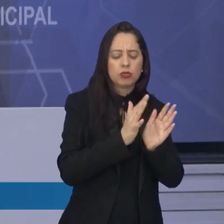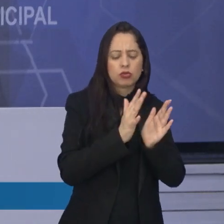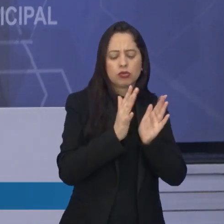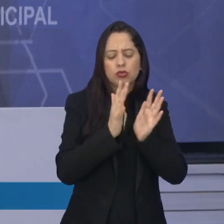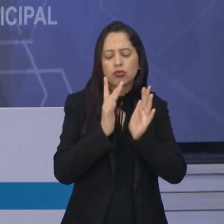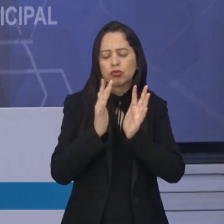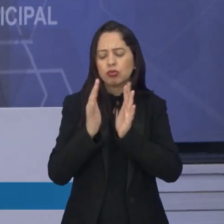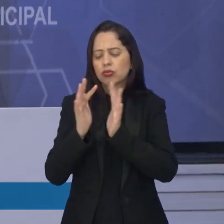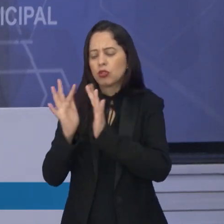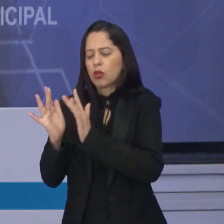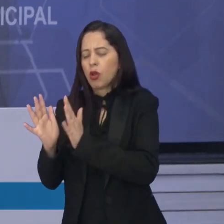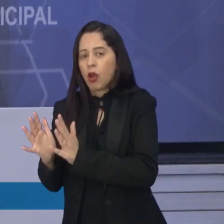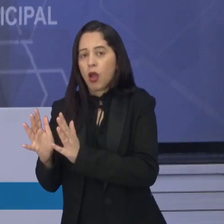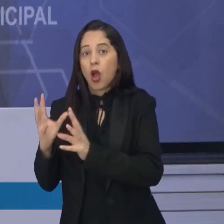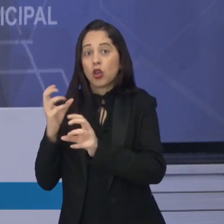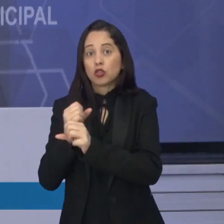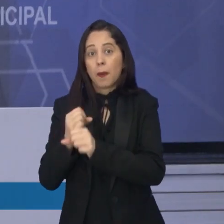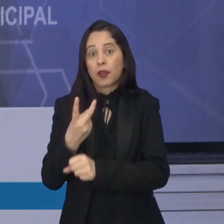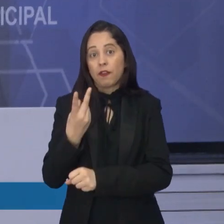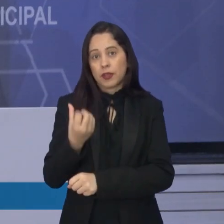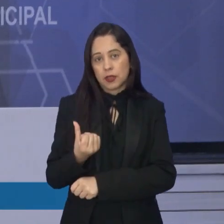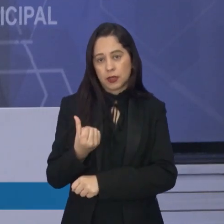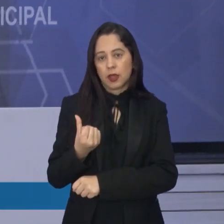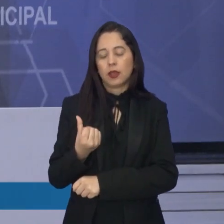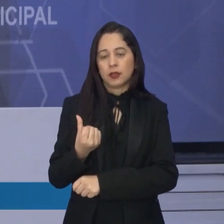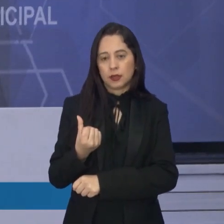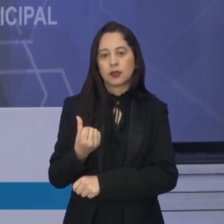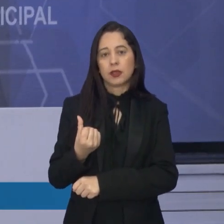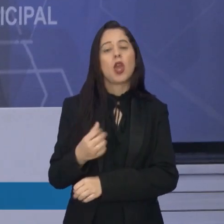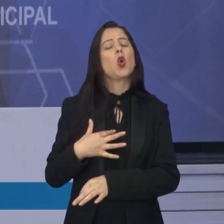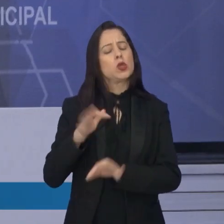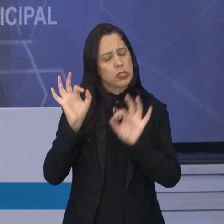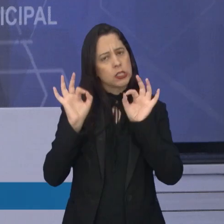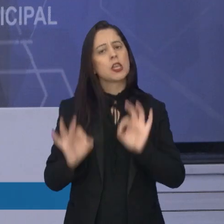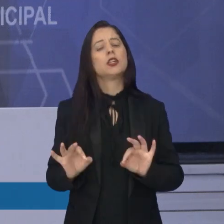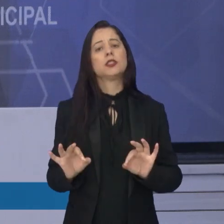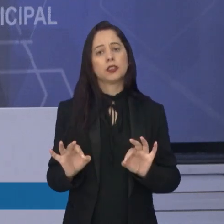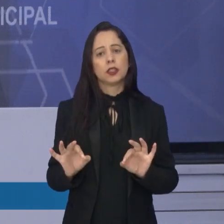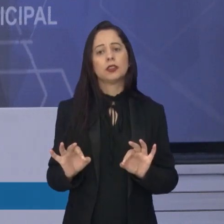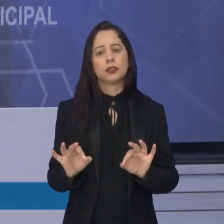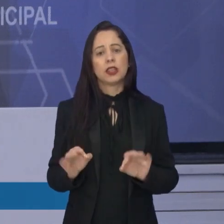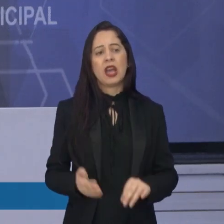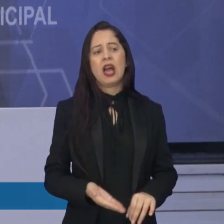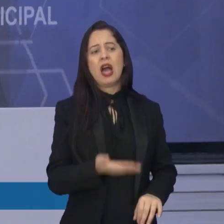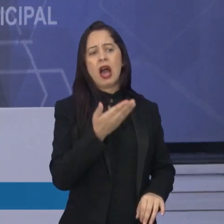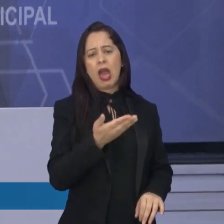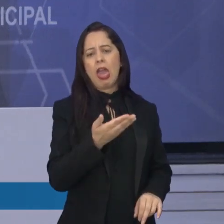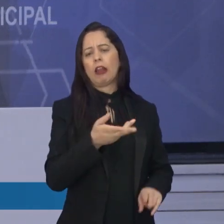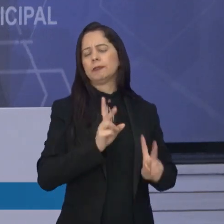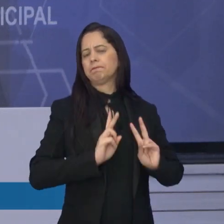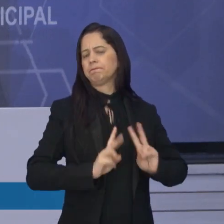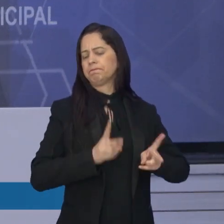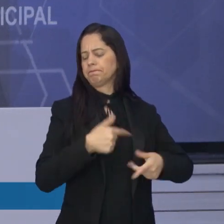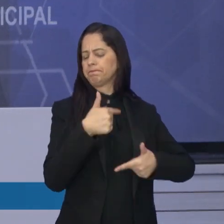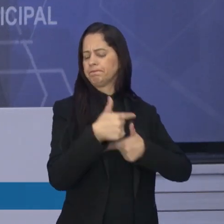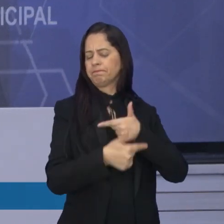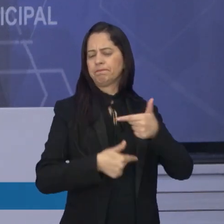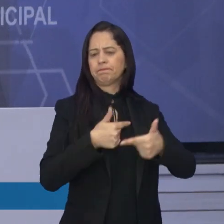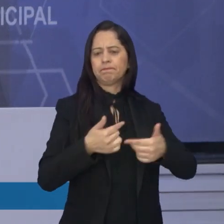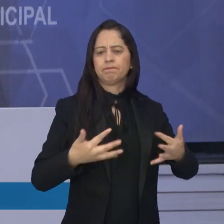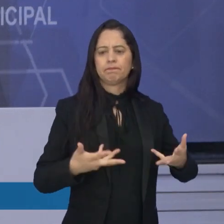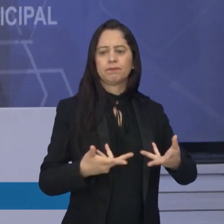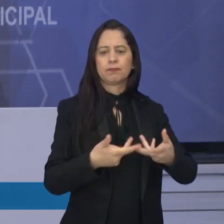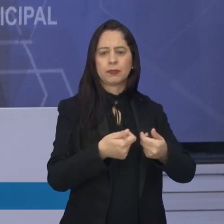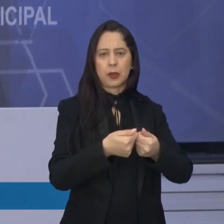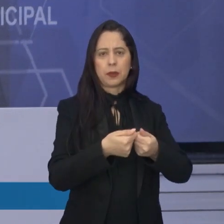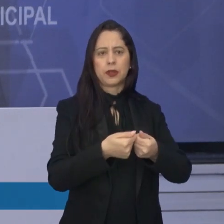26 anos, eu acredito, né, aliás, tenho certeza absoluta, que ela se deu muito bem nessas 3